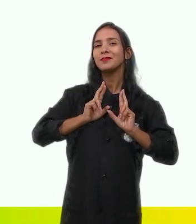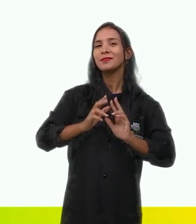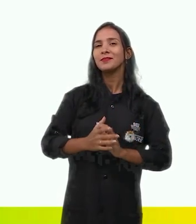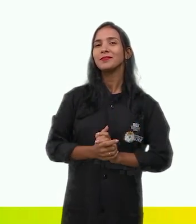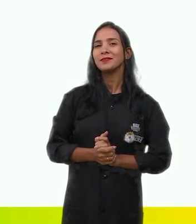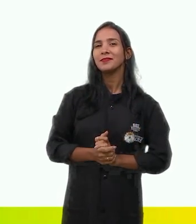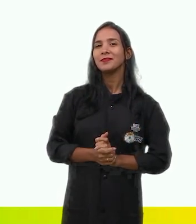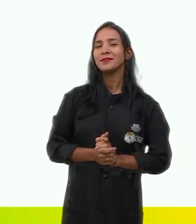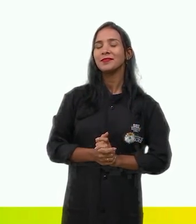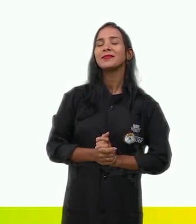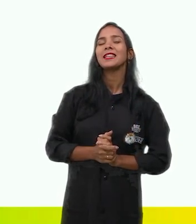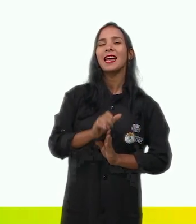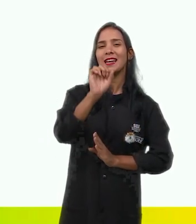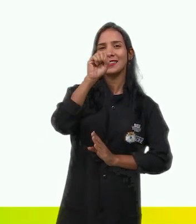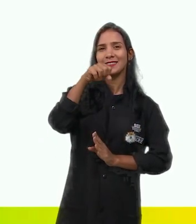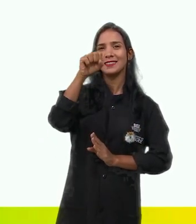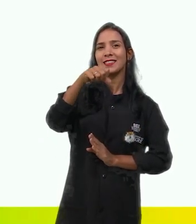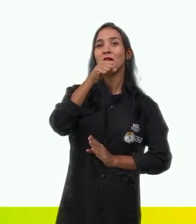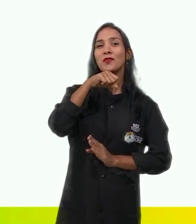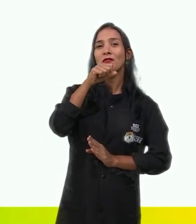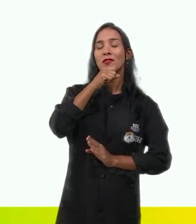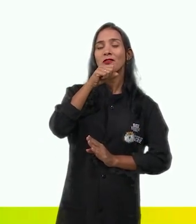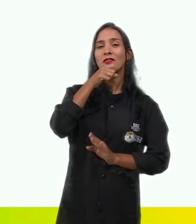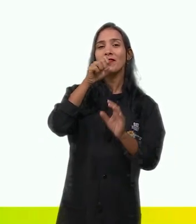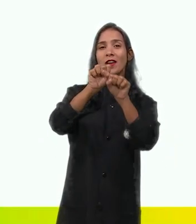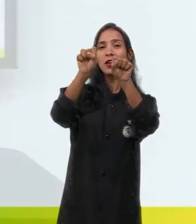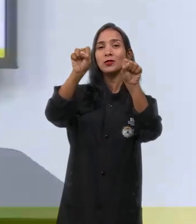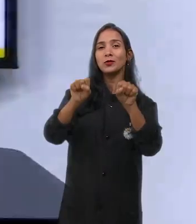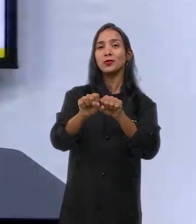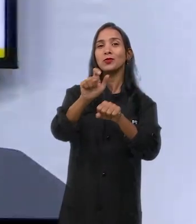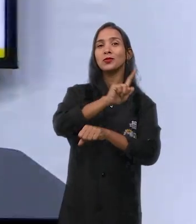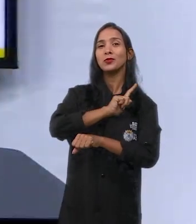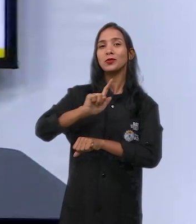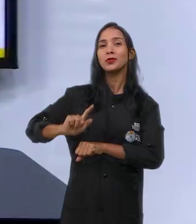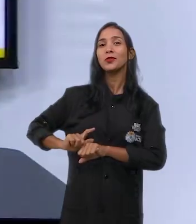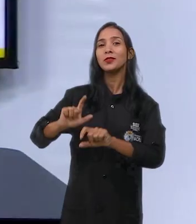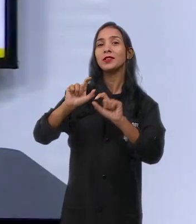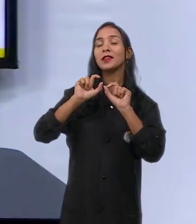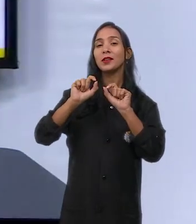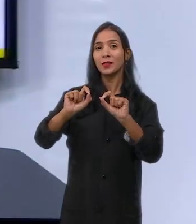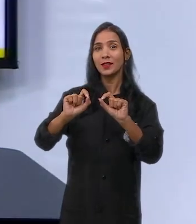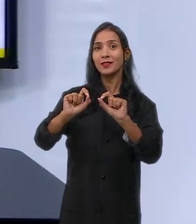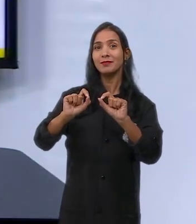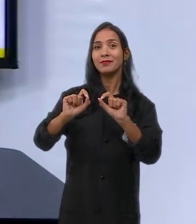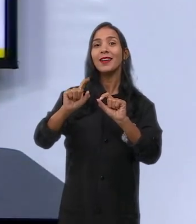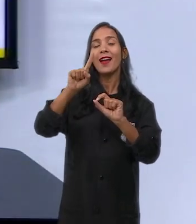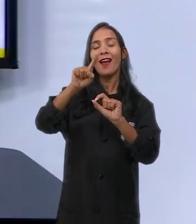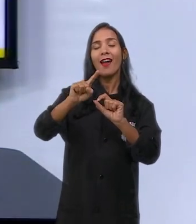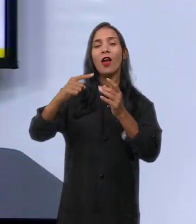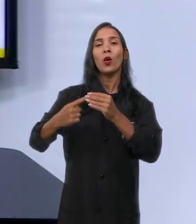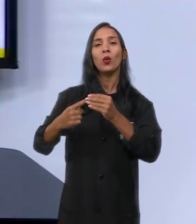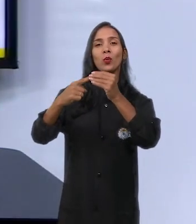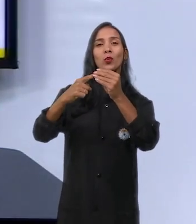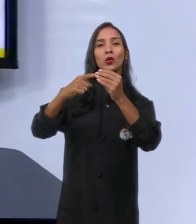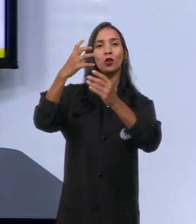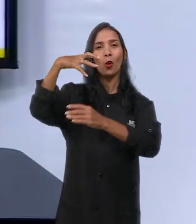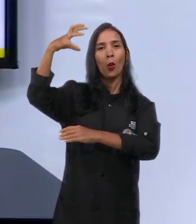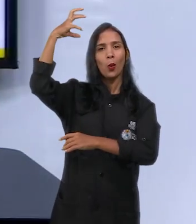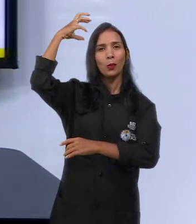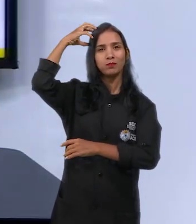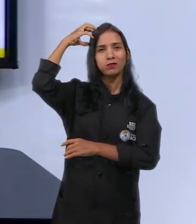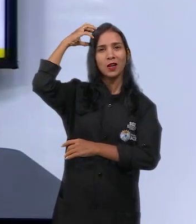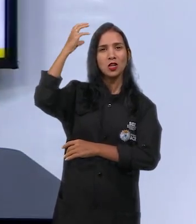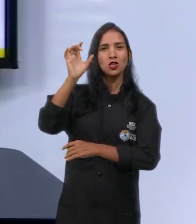bem, do antigo regime. Que antigo regime é esse, professor? O antigo regime absolutista,